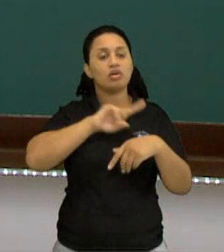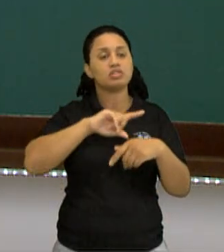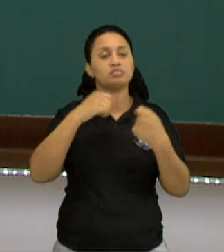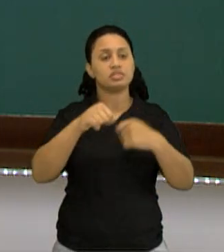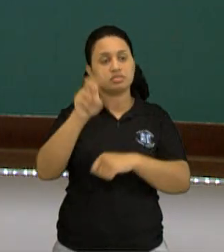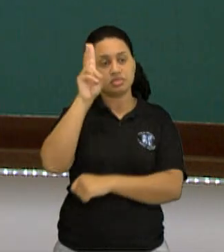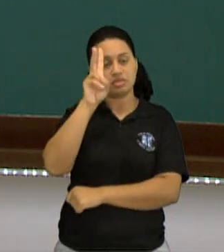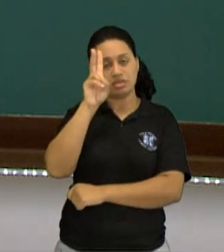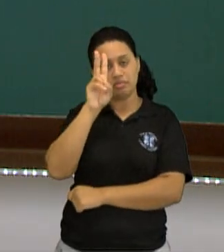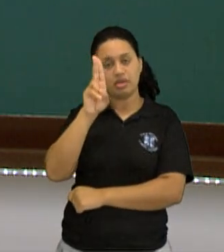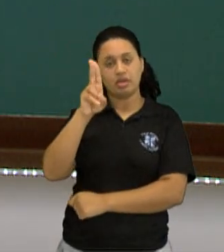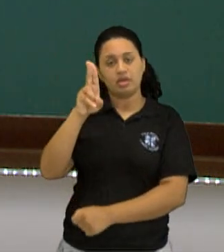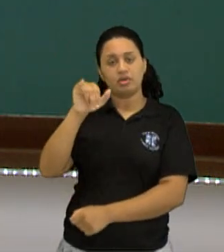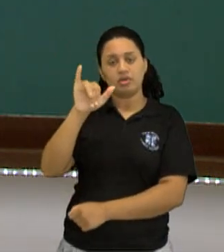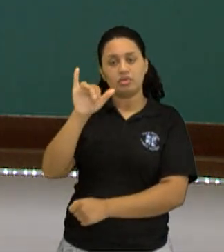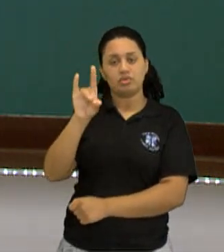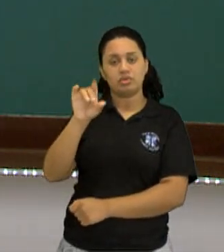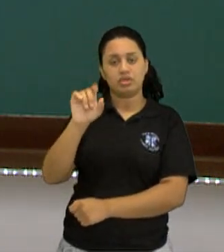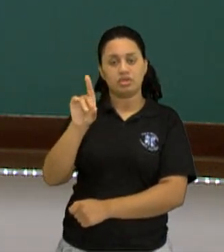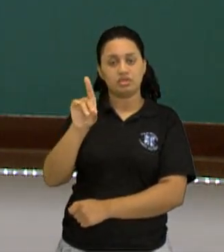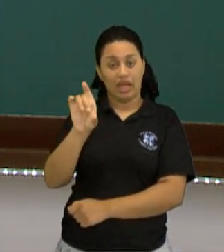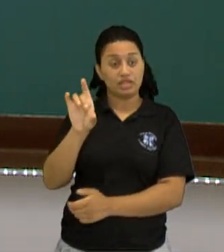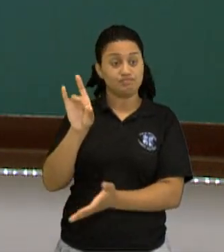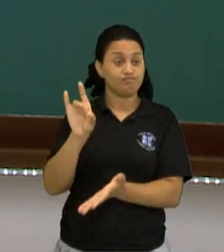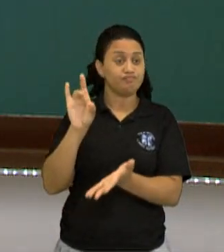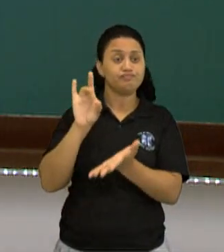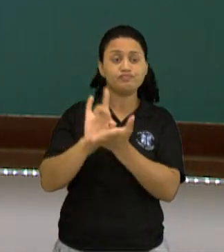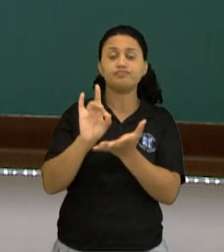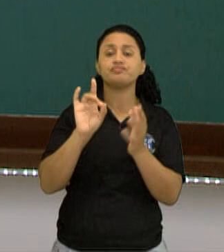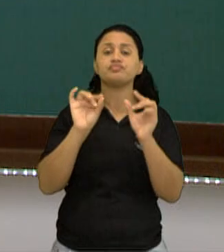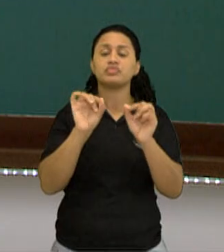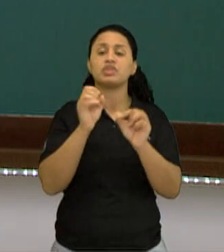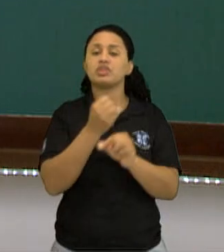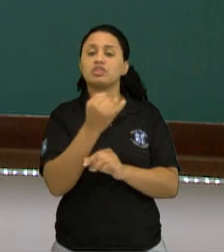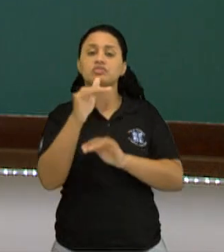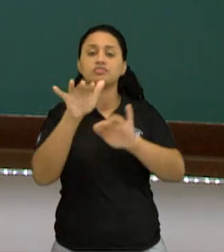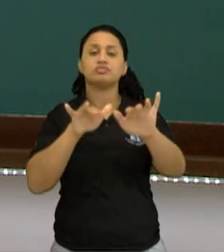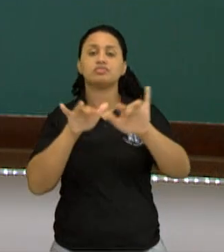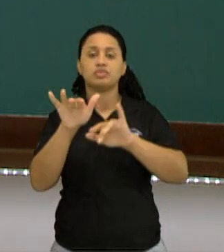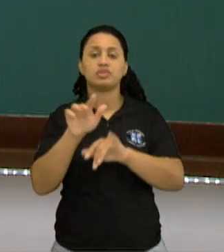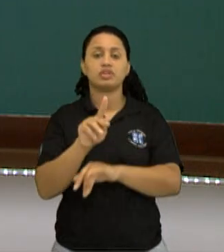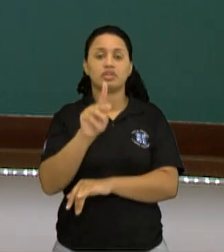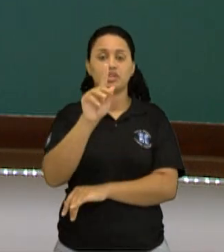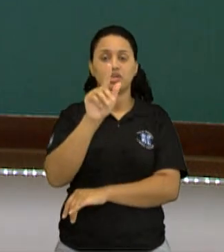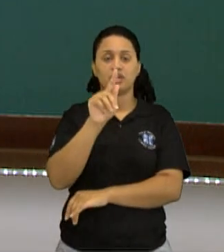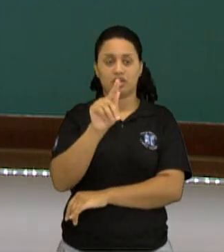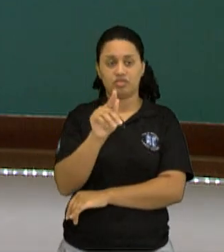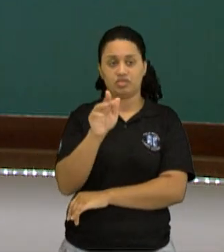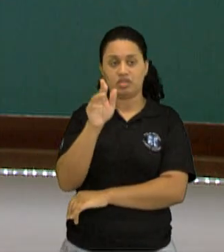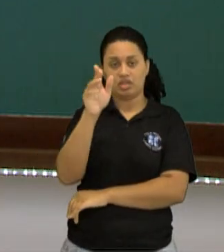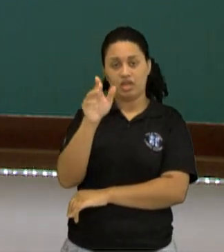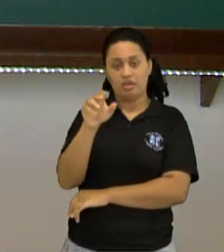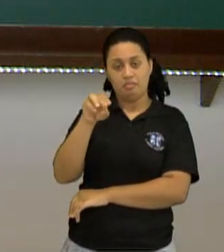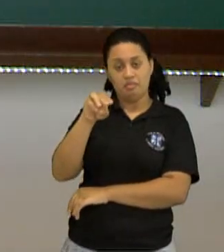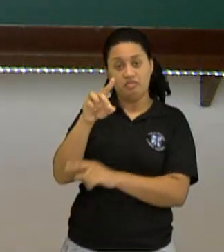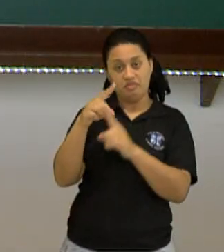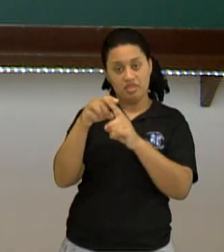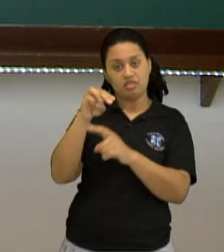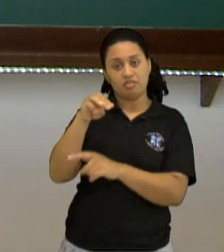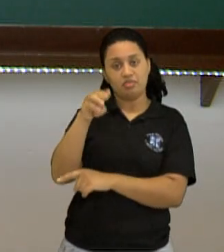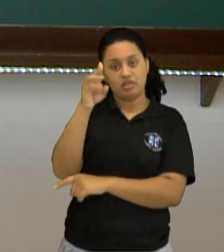que a unidade do sistema oficial da quantidade de movimento, ele é quilograma por metro por